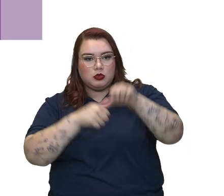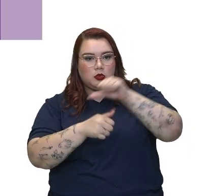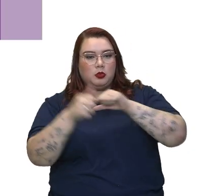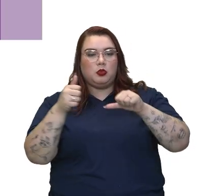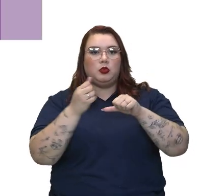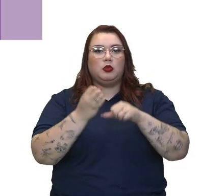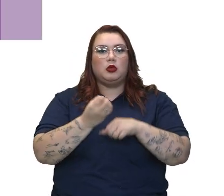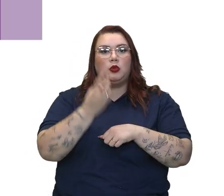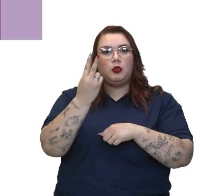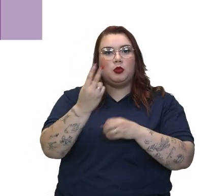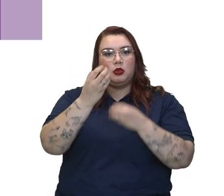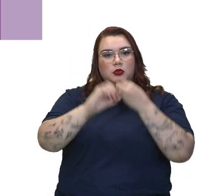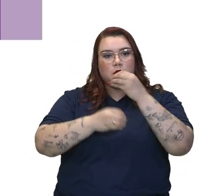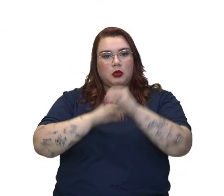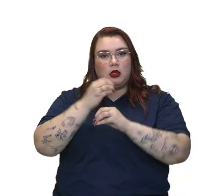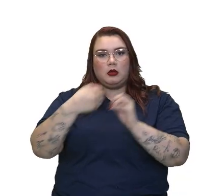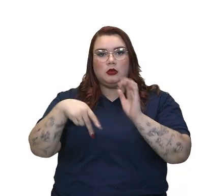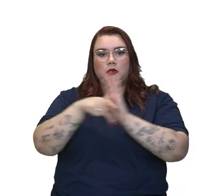glicose.